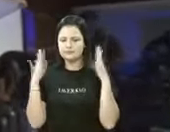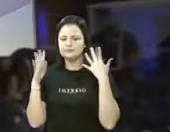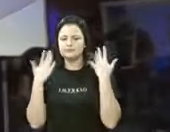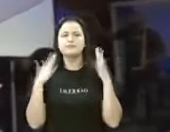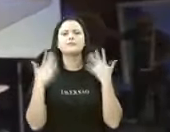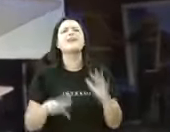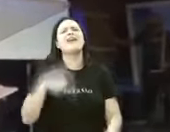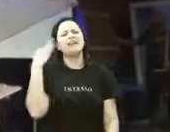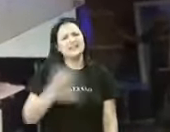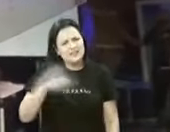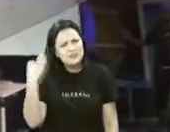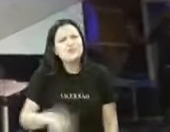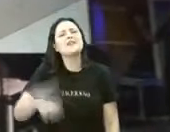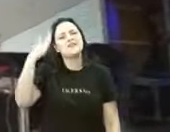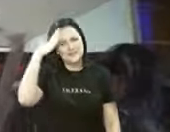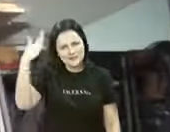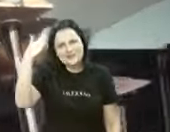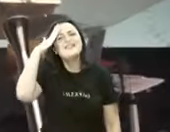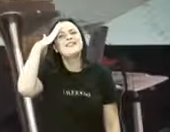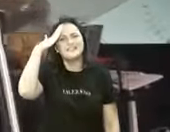Tá doendo, eu sei.